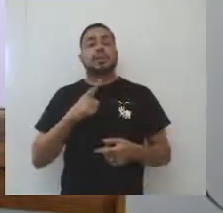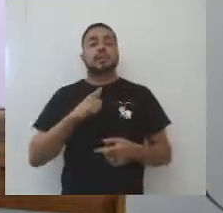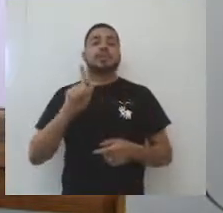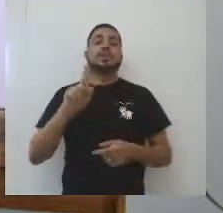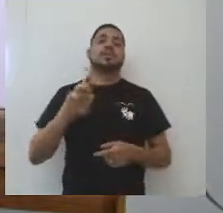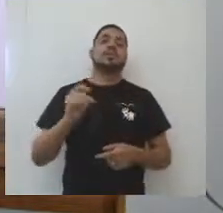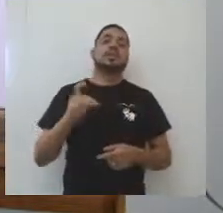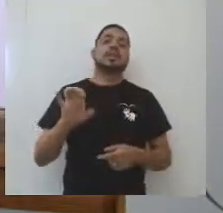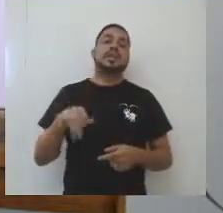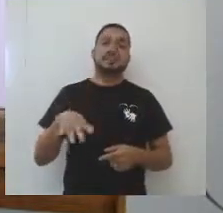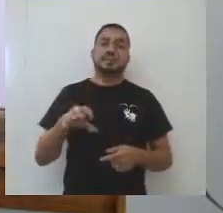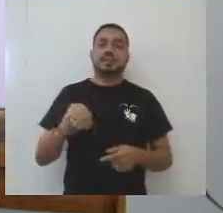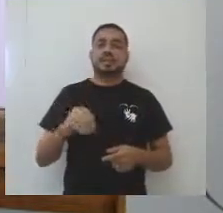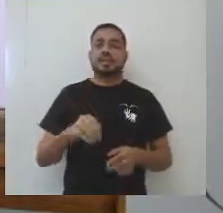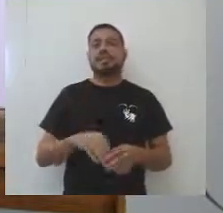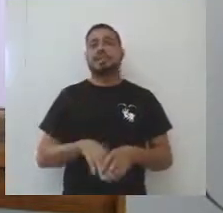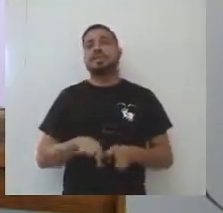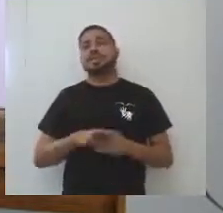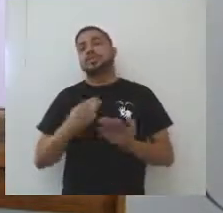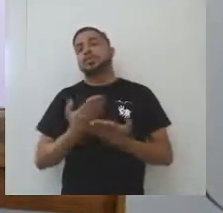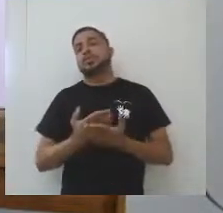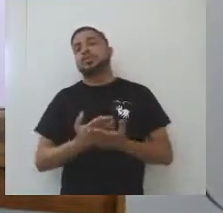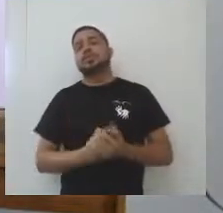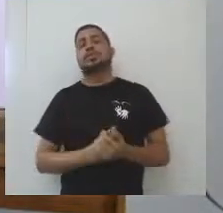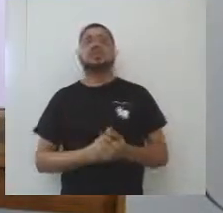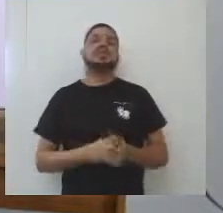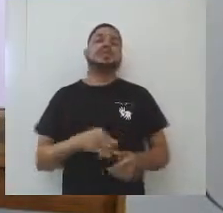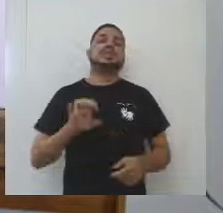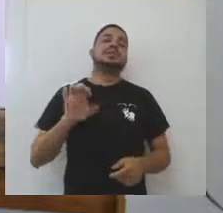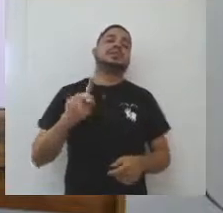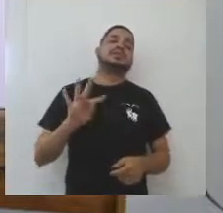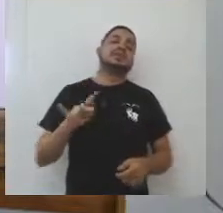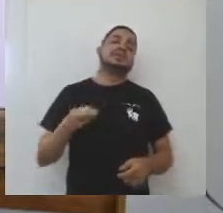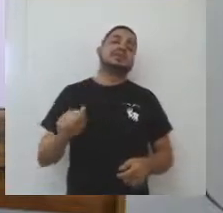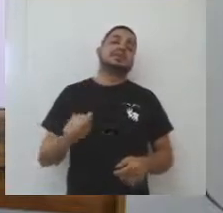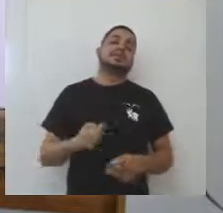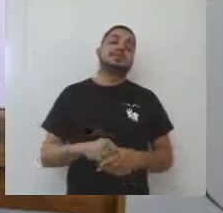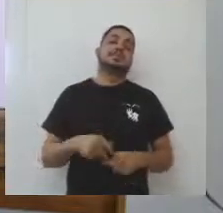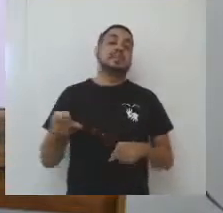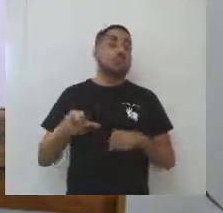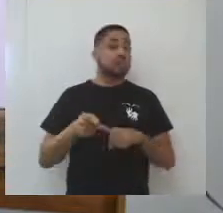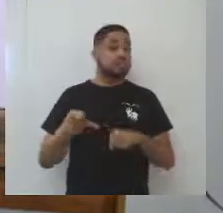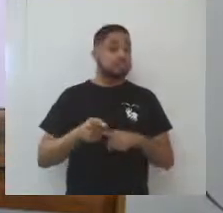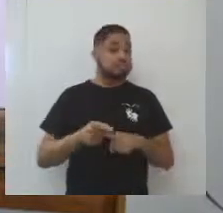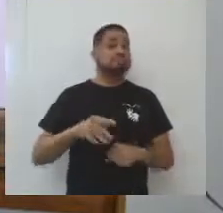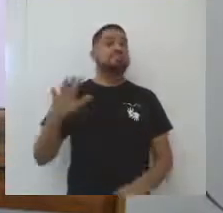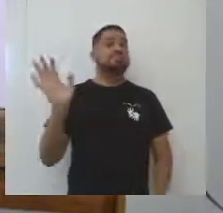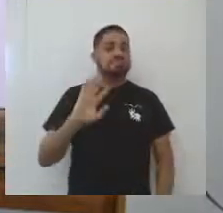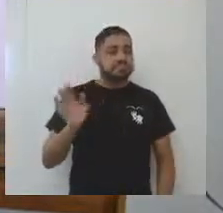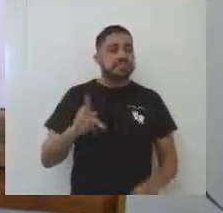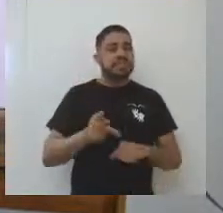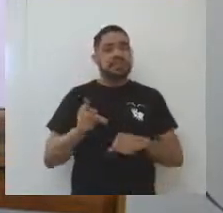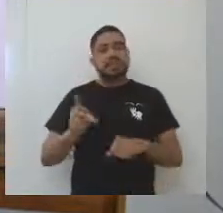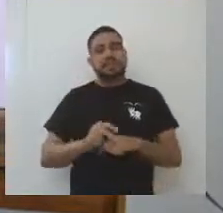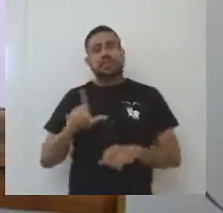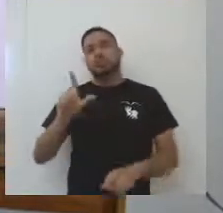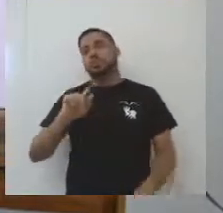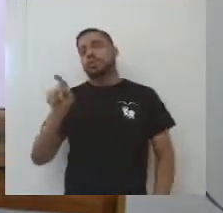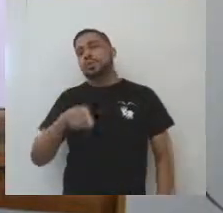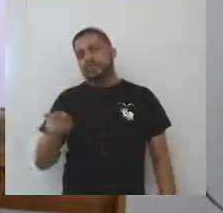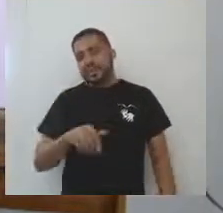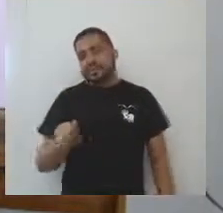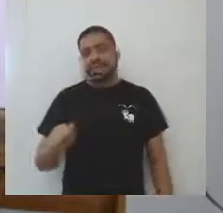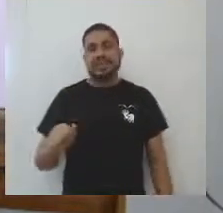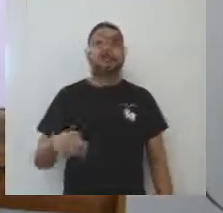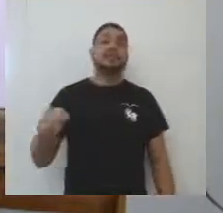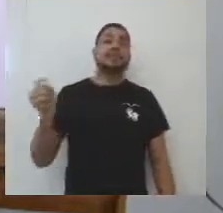Guilherme, escola professora Evanira de Souza Dias, Petrolina. Ó, o pessoal de Petrolina. Luiz, se tu estiver assistindo